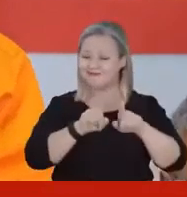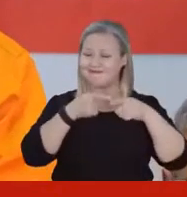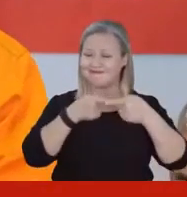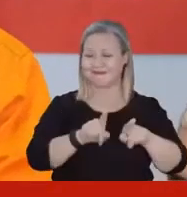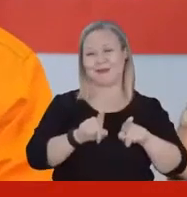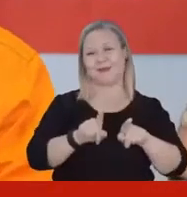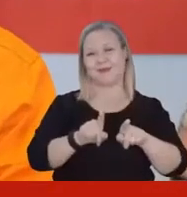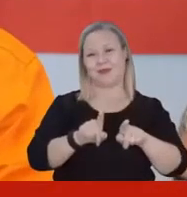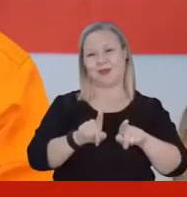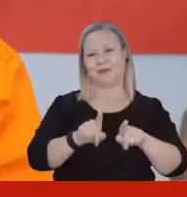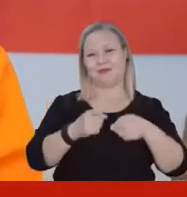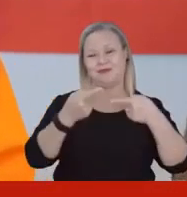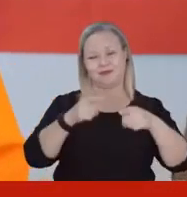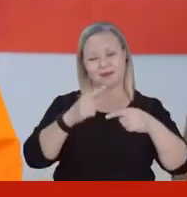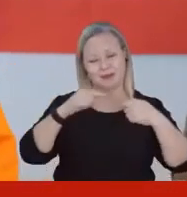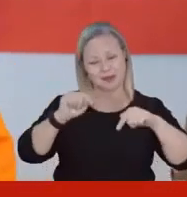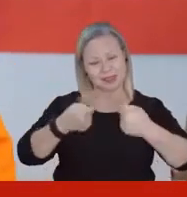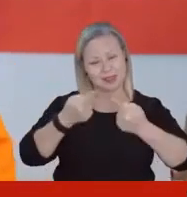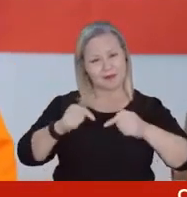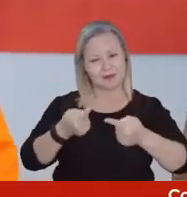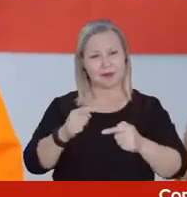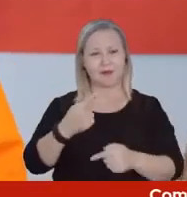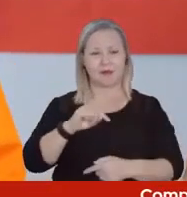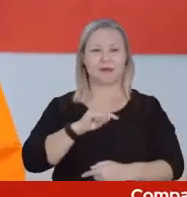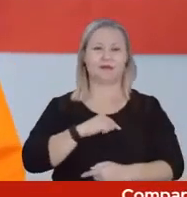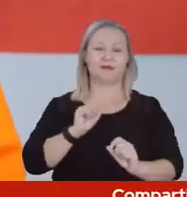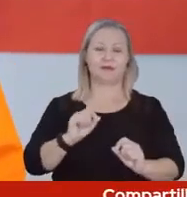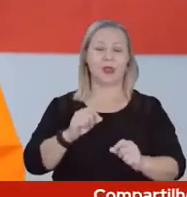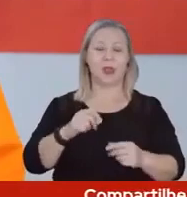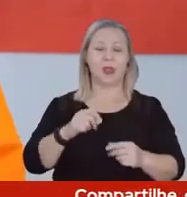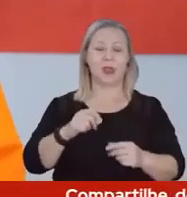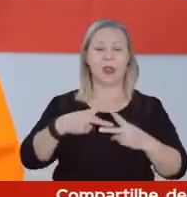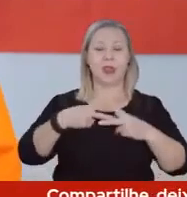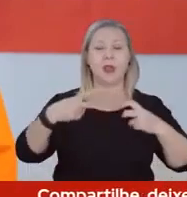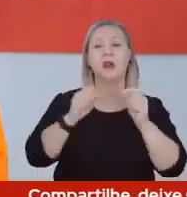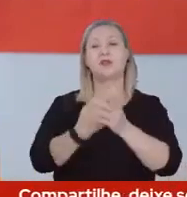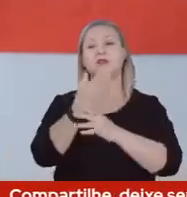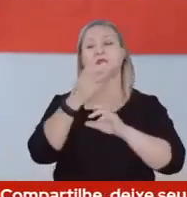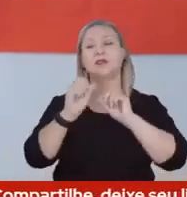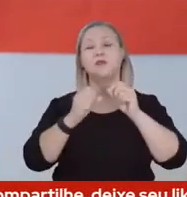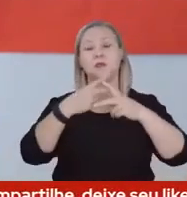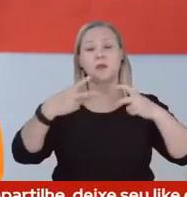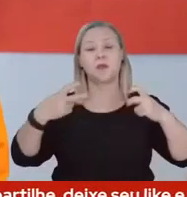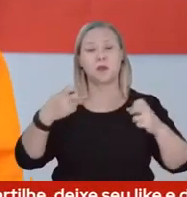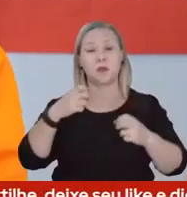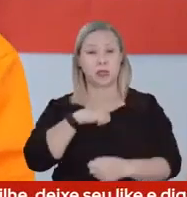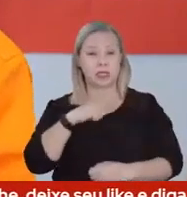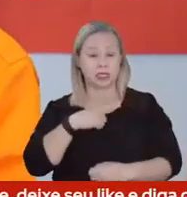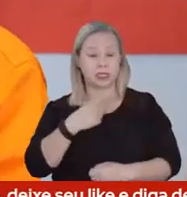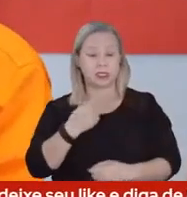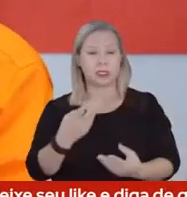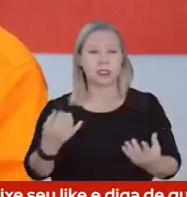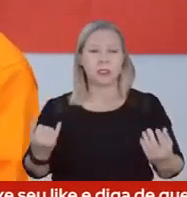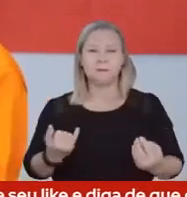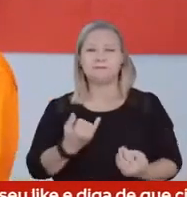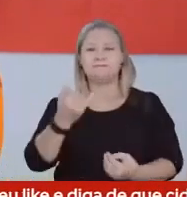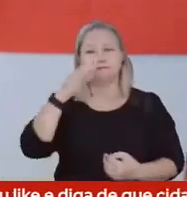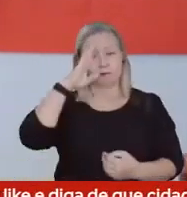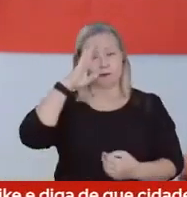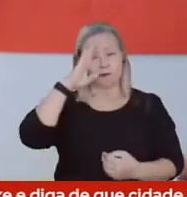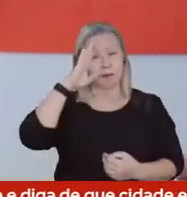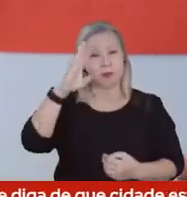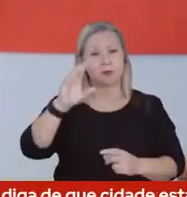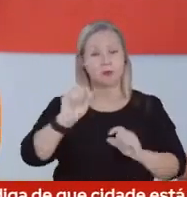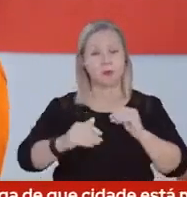Petrobras que nós criamos era uma Petrobras que tinha, na sua essência, o desenvolvimento do